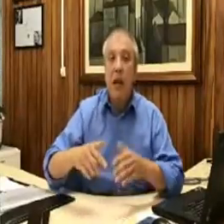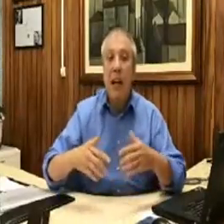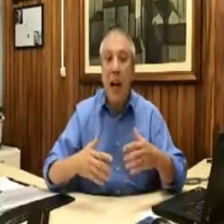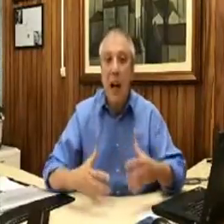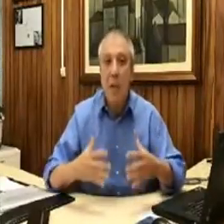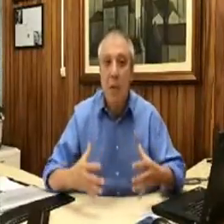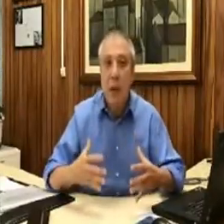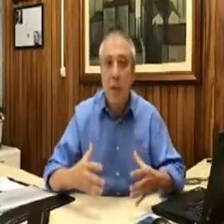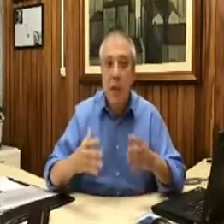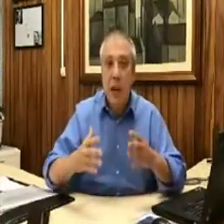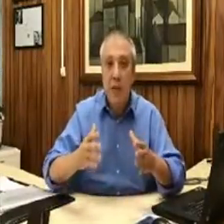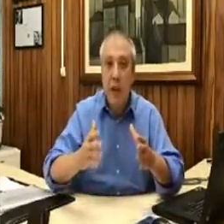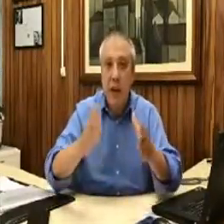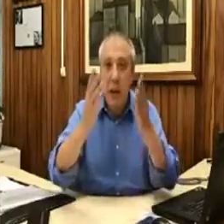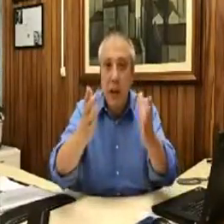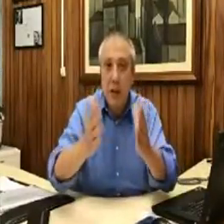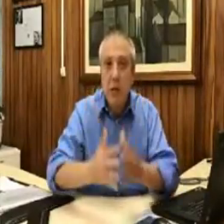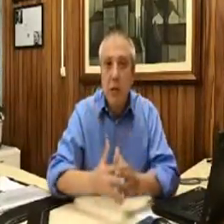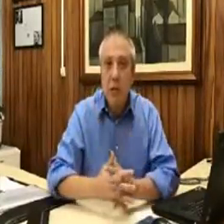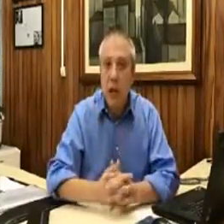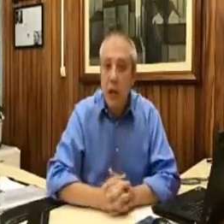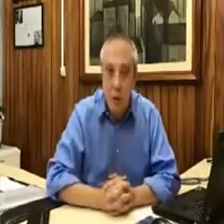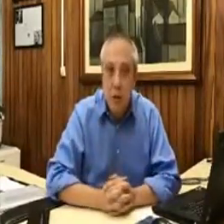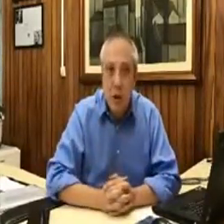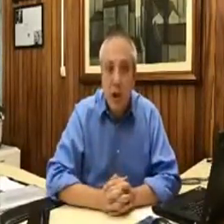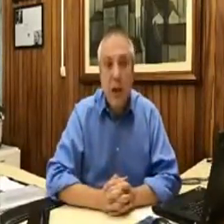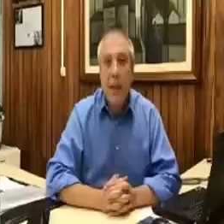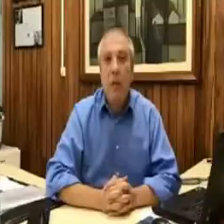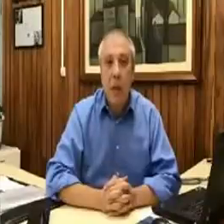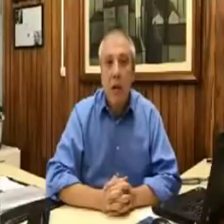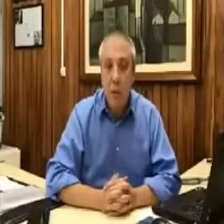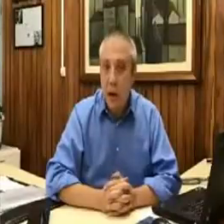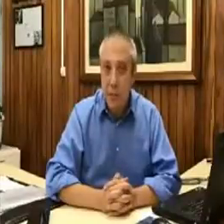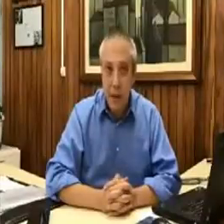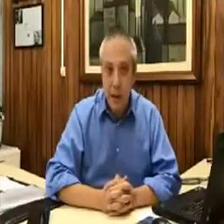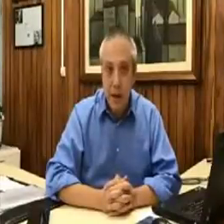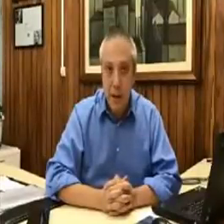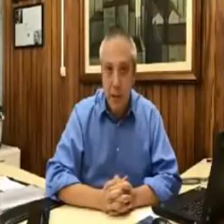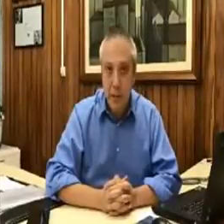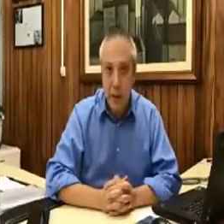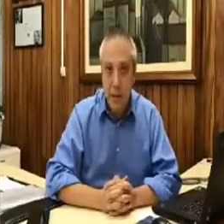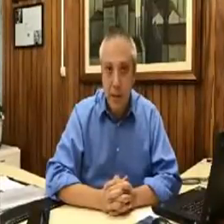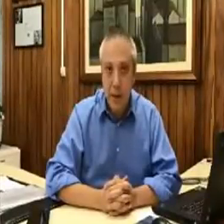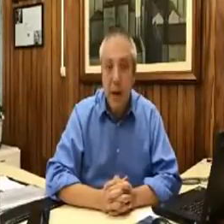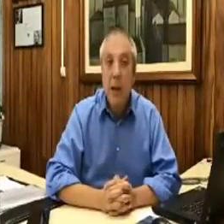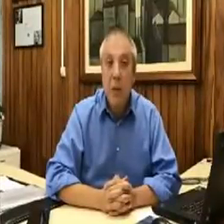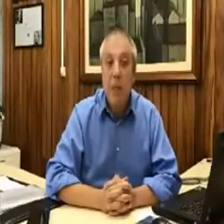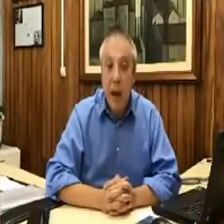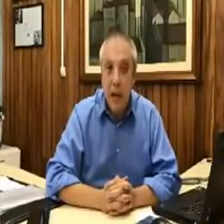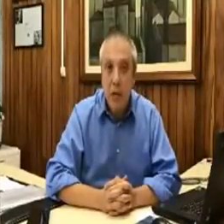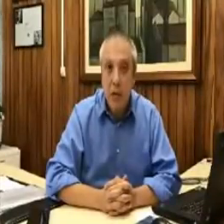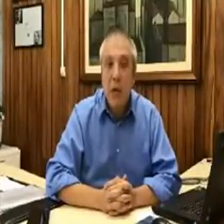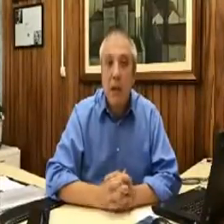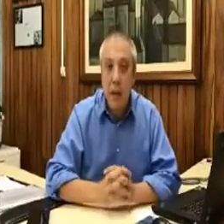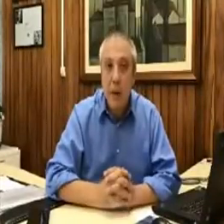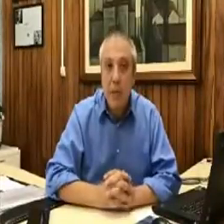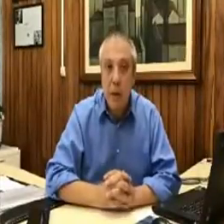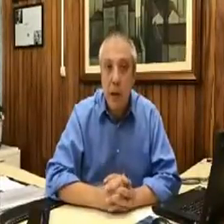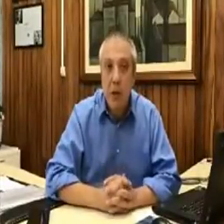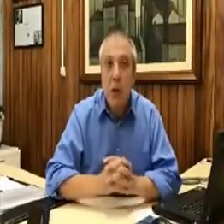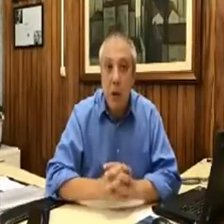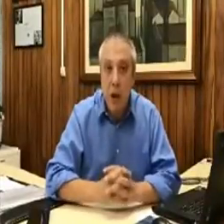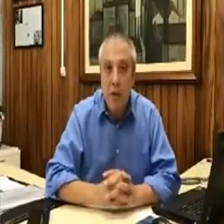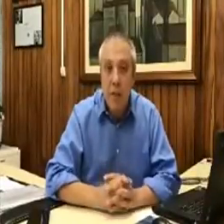nos deixa absolutamente refém de um sujeito que hoje não tem como representar mais o PSDB. Então, peço,